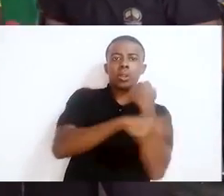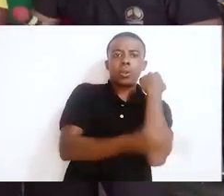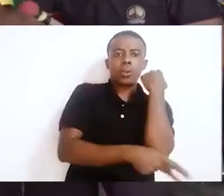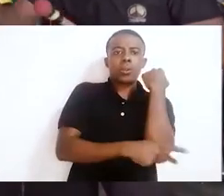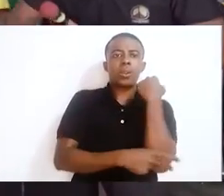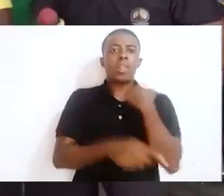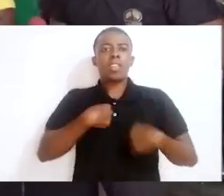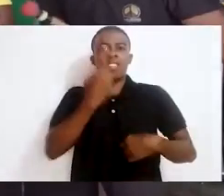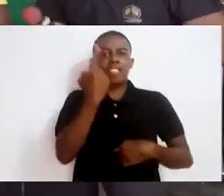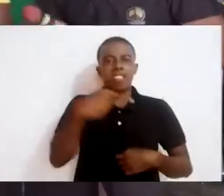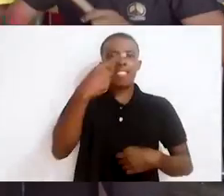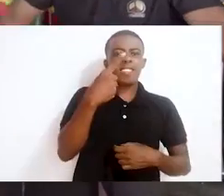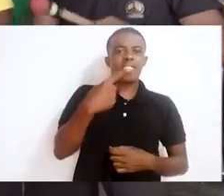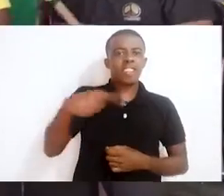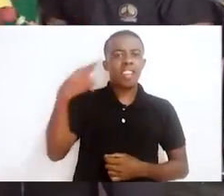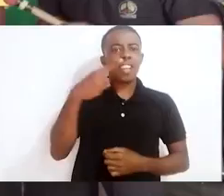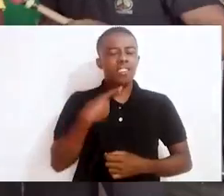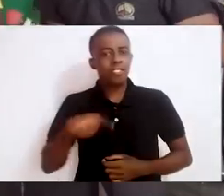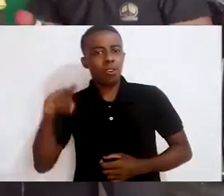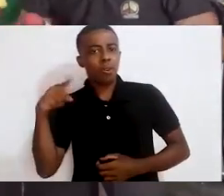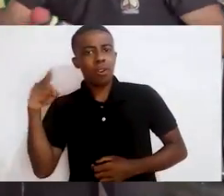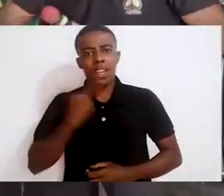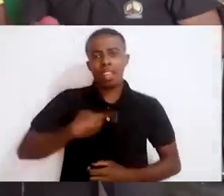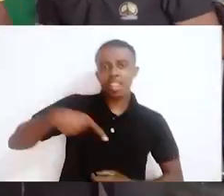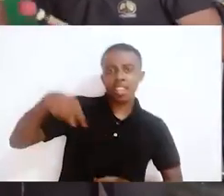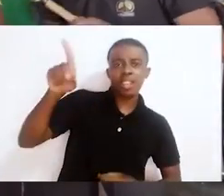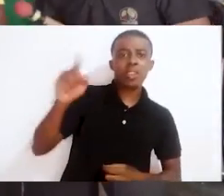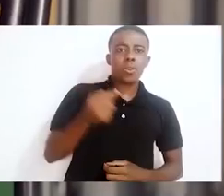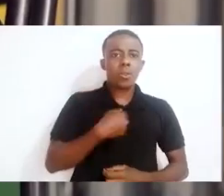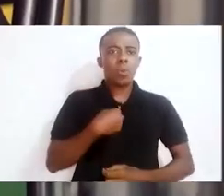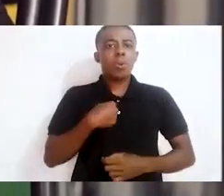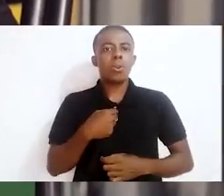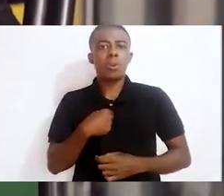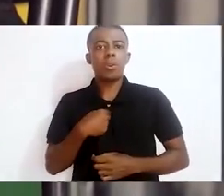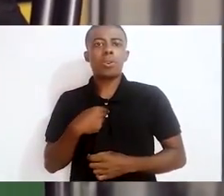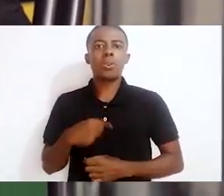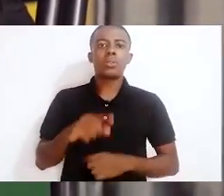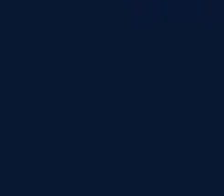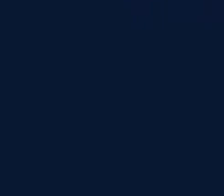Pelourinho, e lá vou eu.